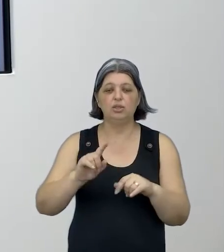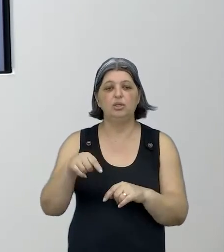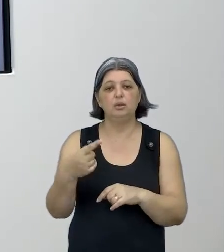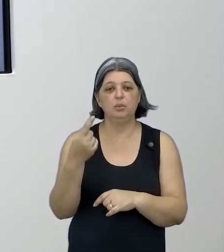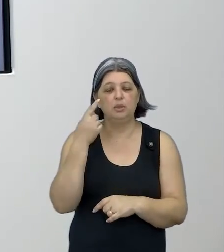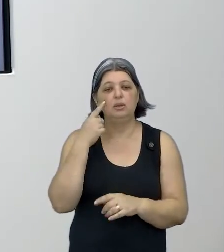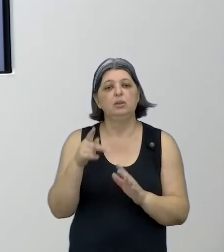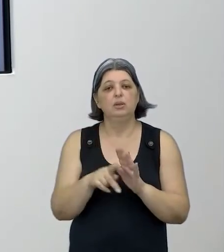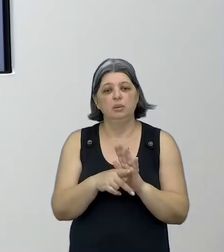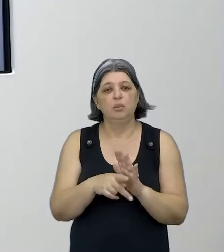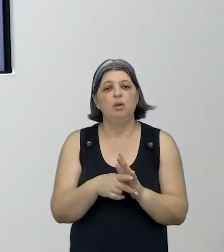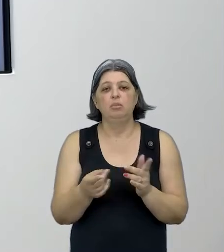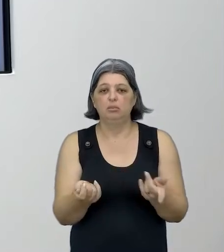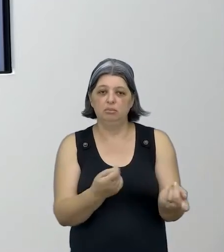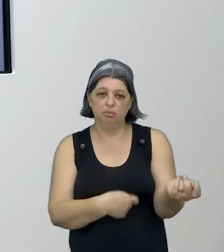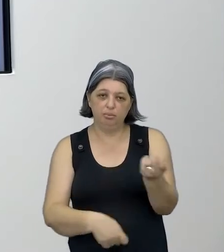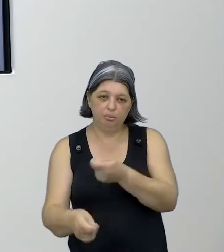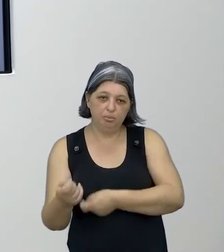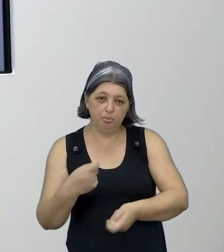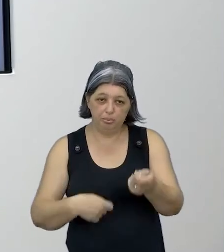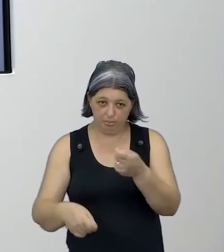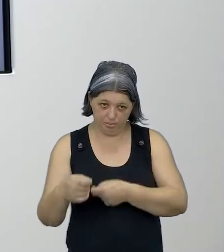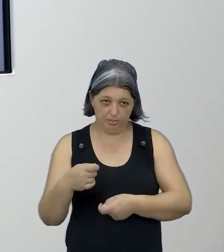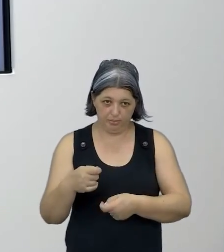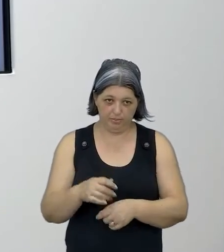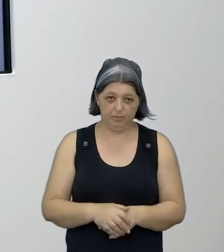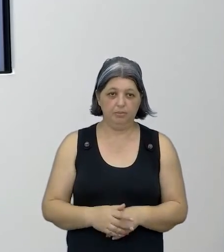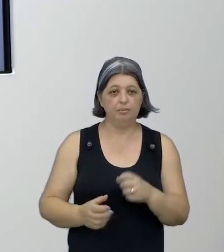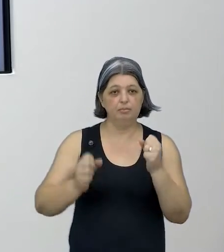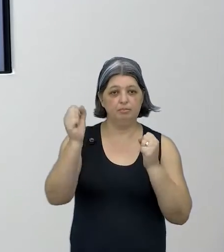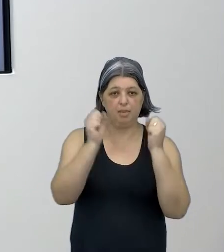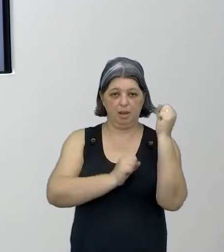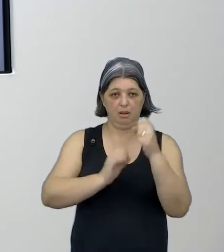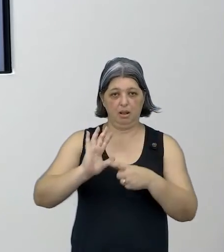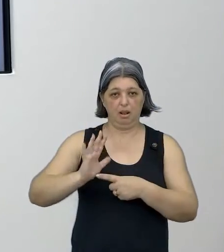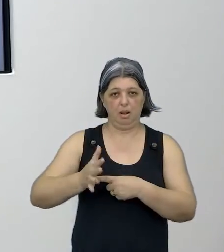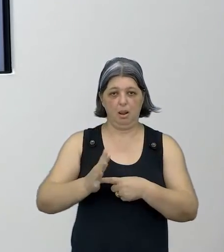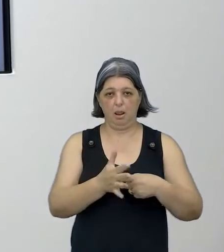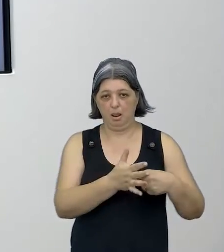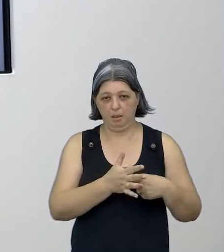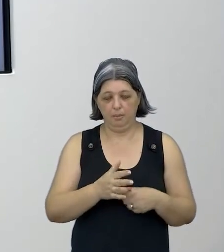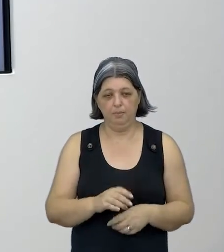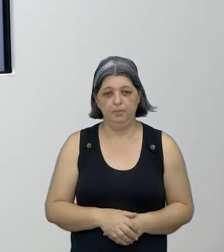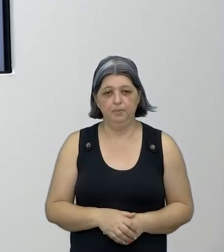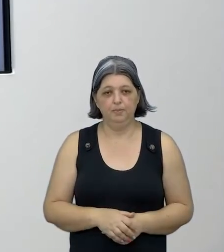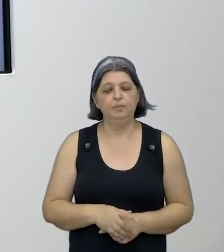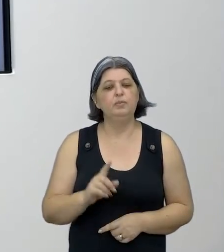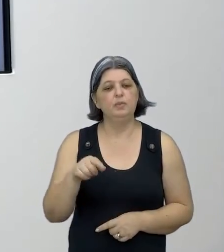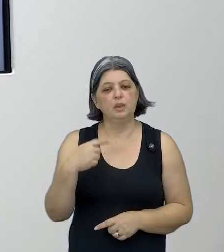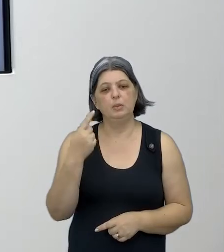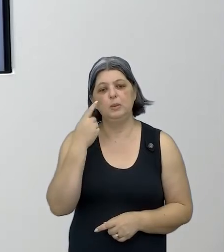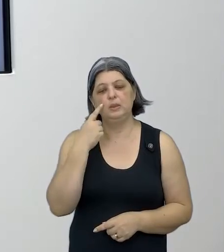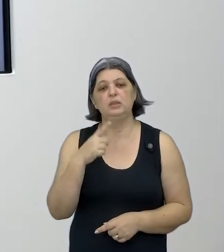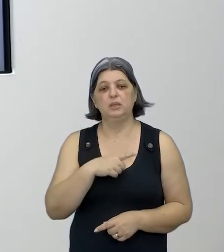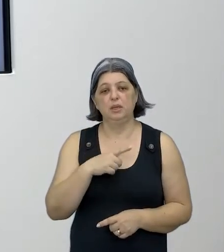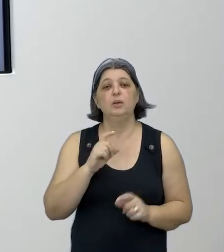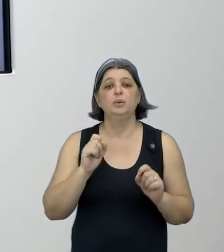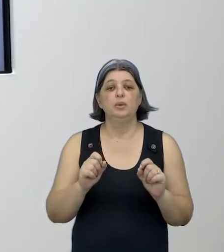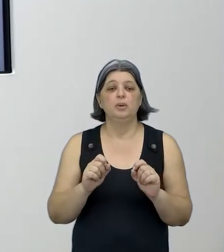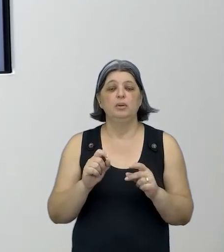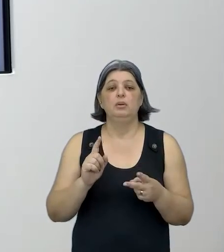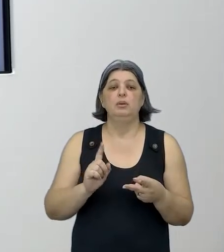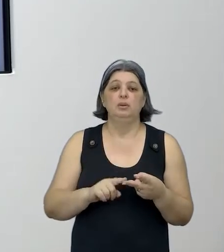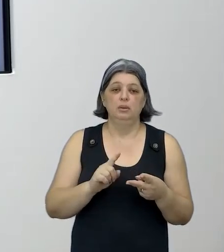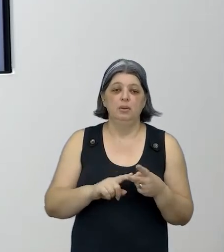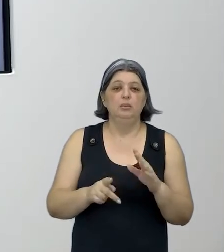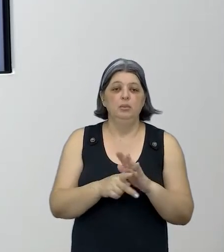indústrias de bens de capital. Sabe o que é isso? Maquinário. Depois das indústrias de bens de capital, vem as indústrias de